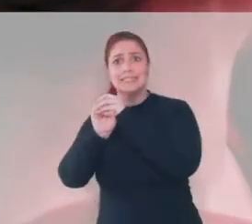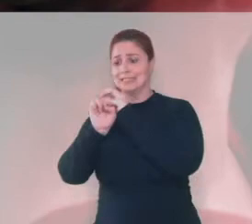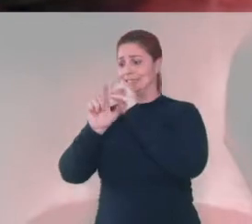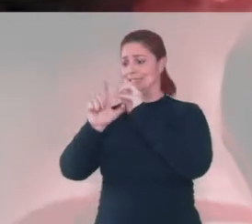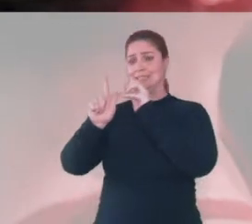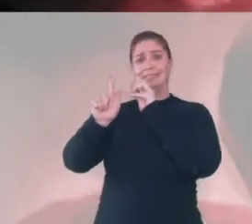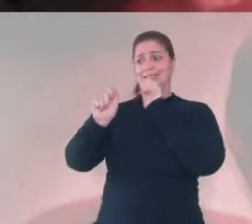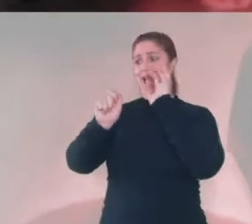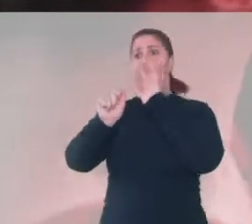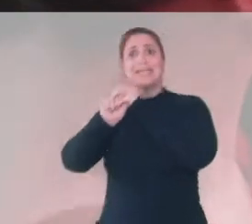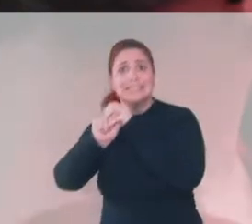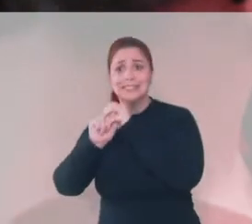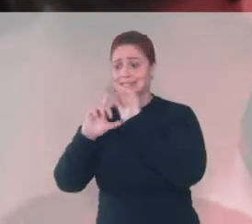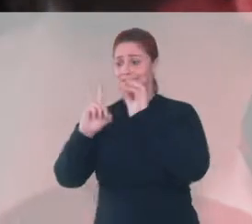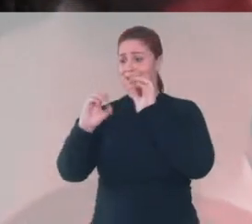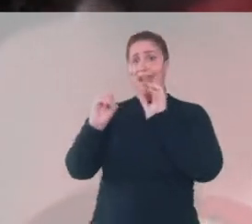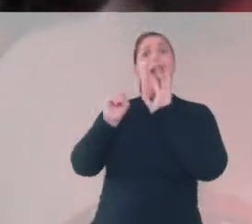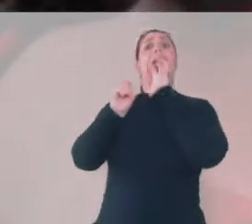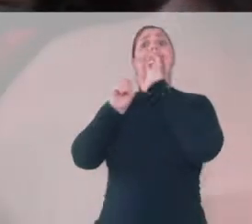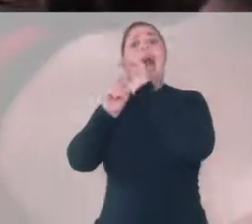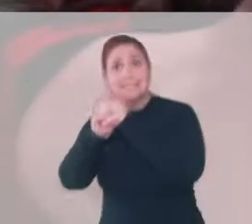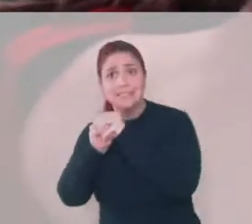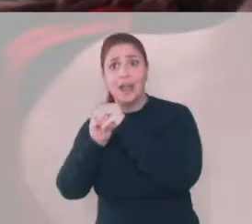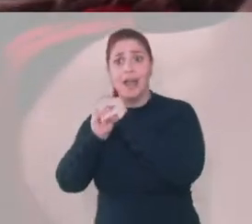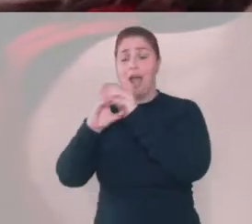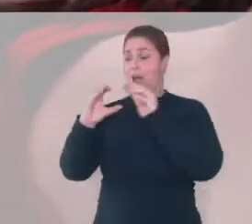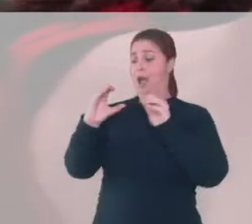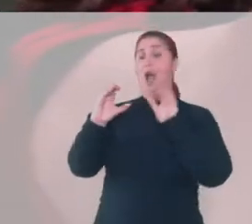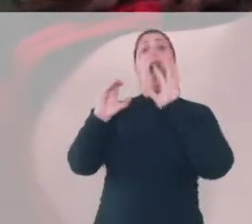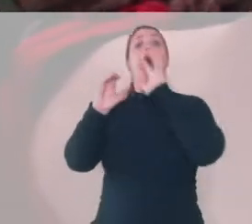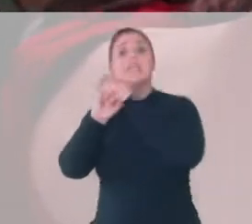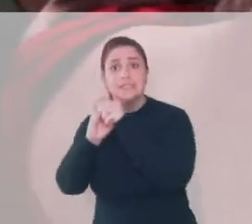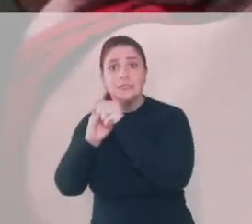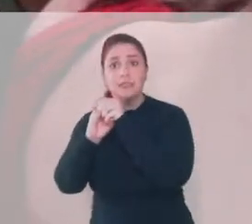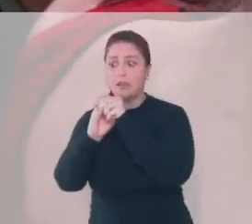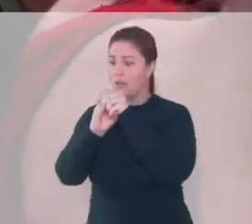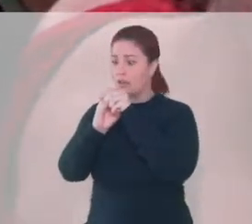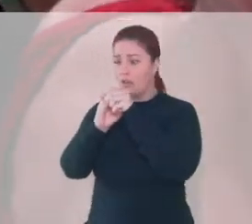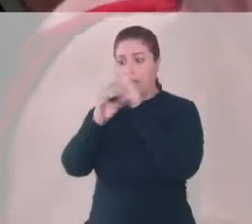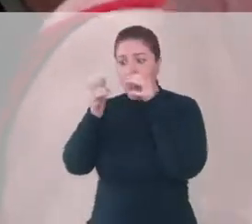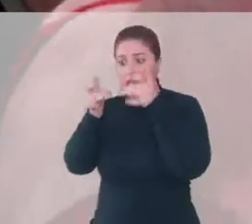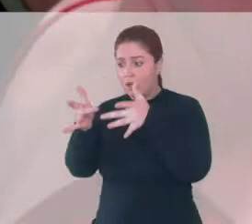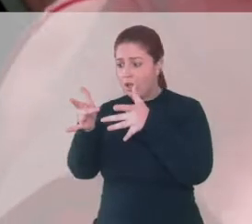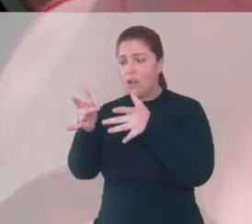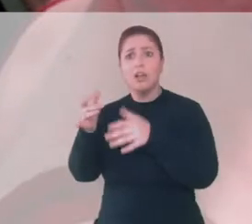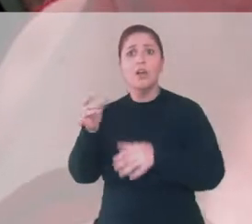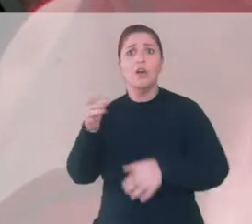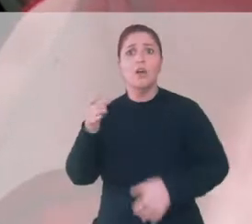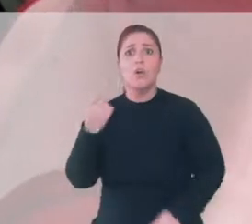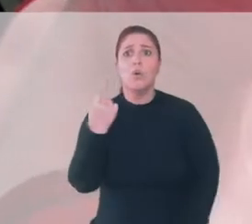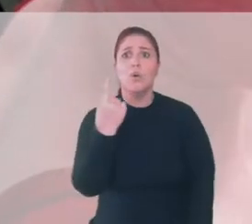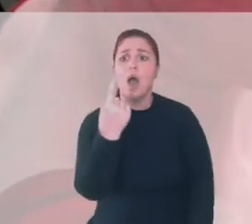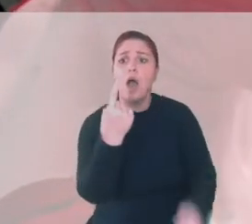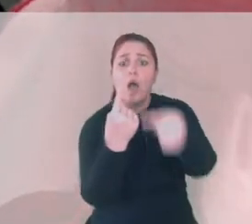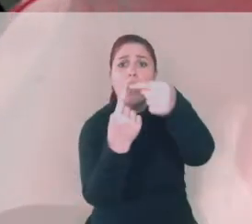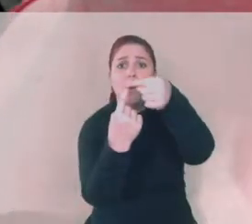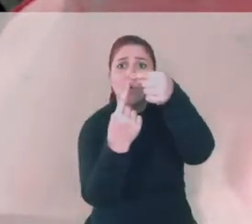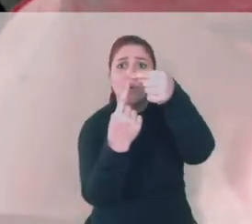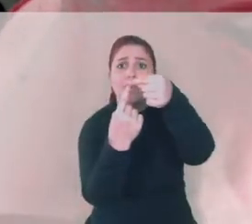Gá e depois o Dô e depois o C. E foi assim que do delegado Cunha só restou a